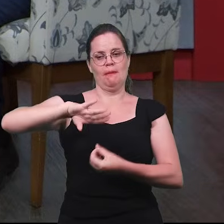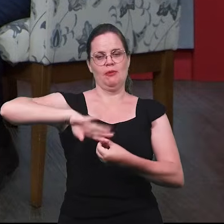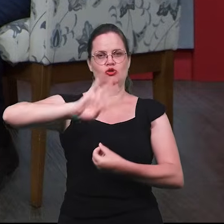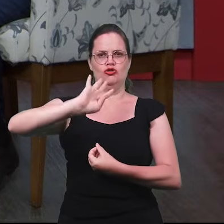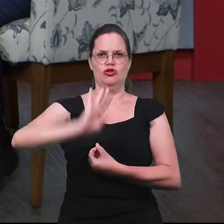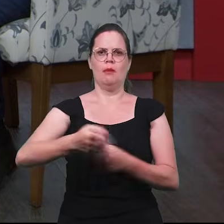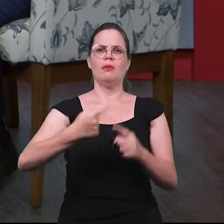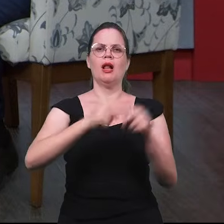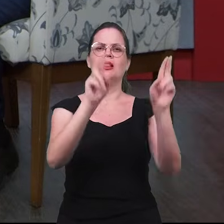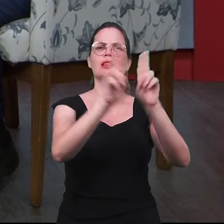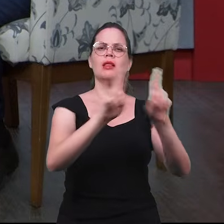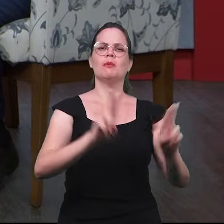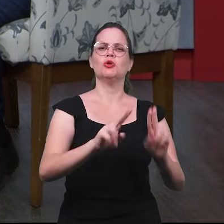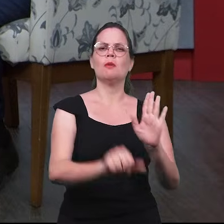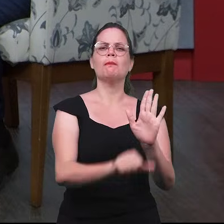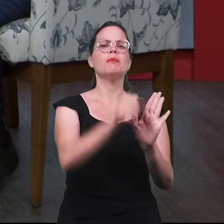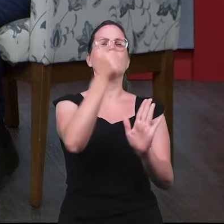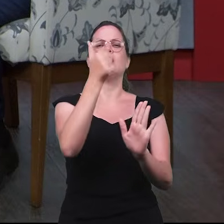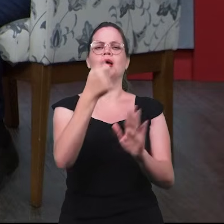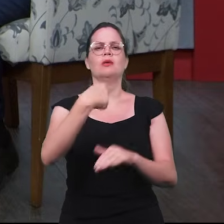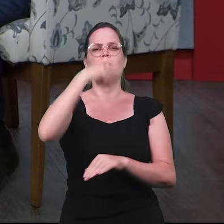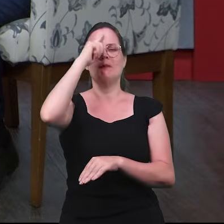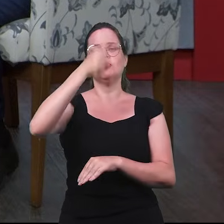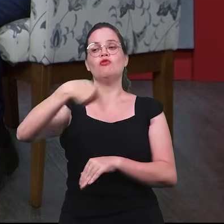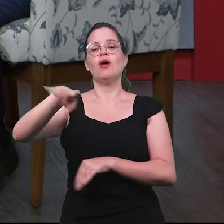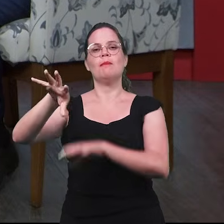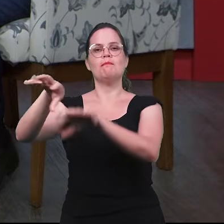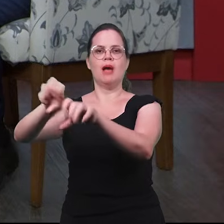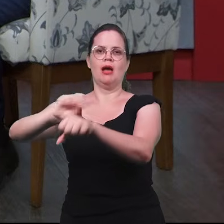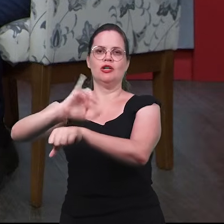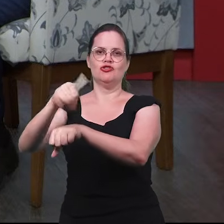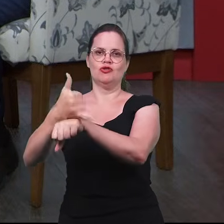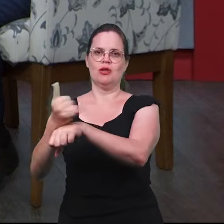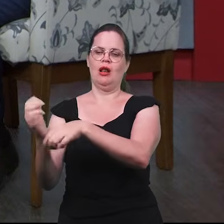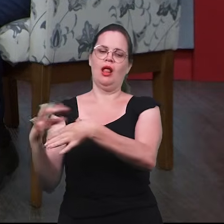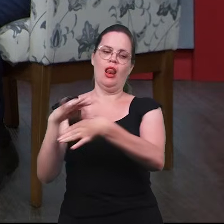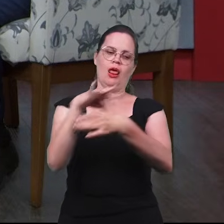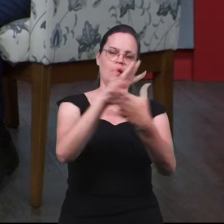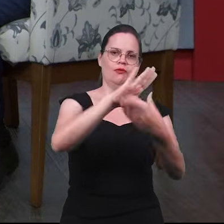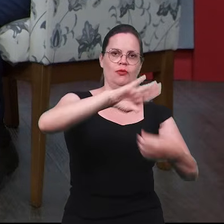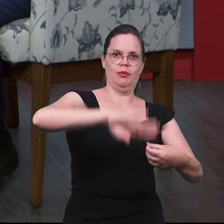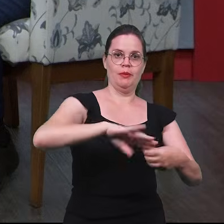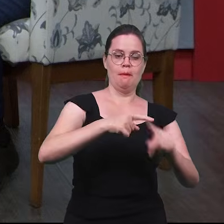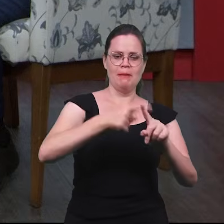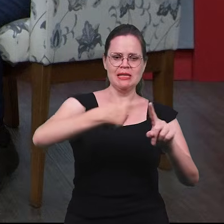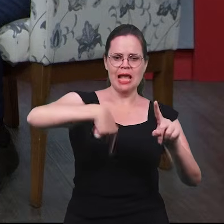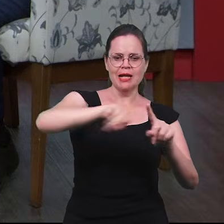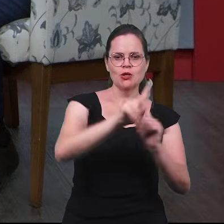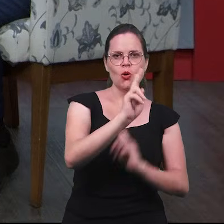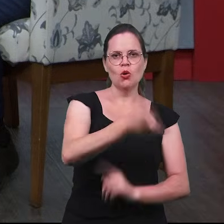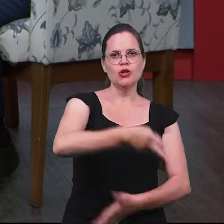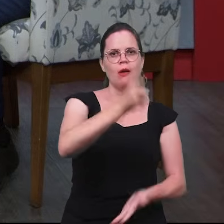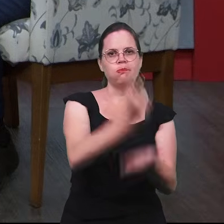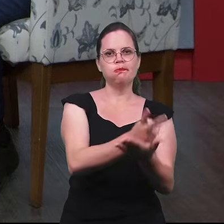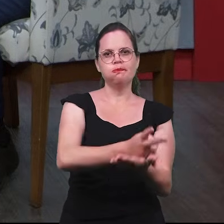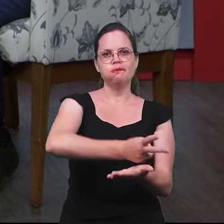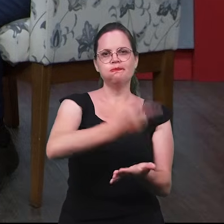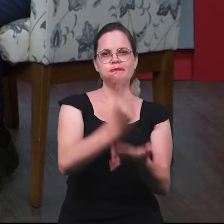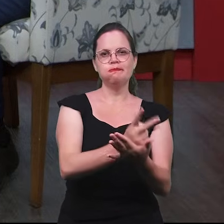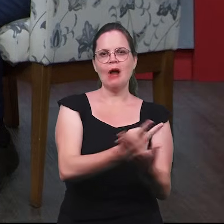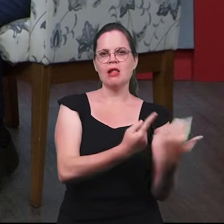de Jerusalém. Mas você vê o desafio que eles faziam ao Deus de Israel. Eles não